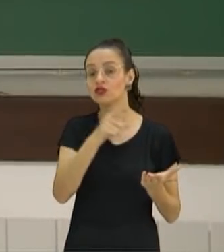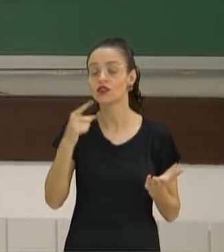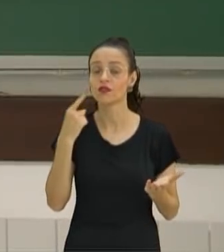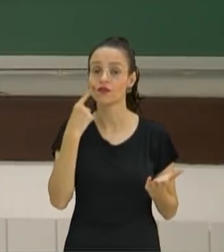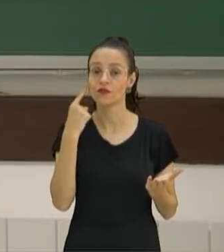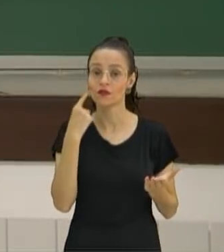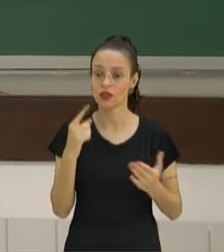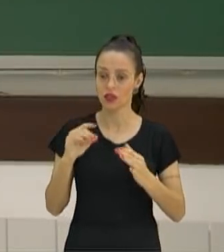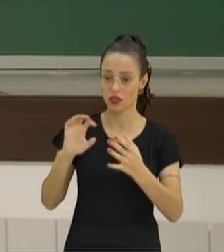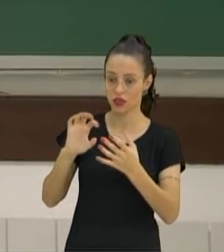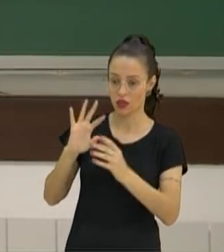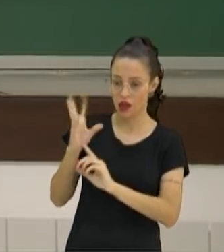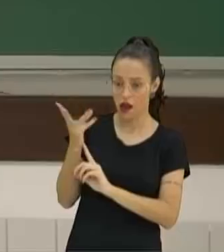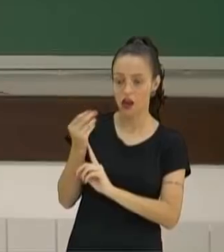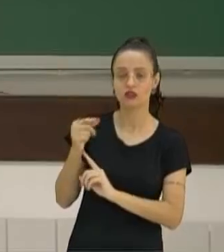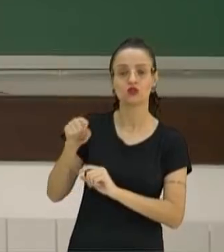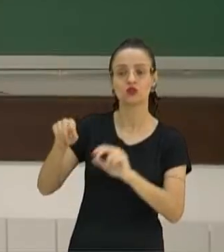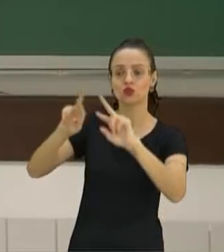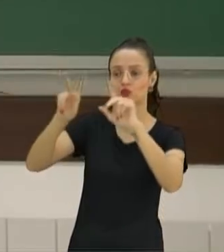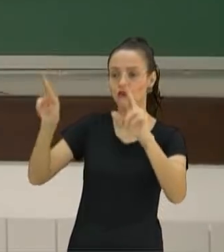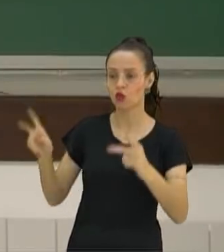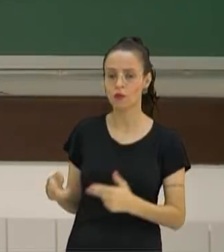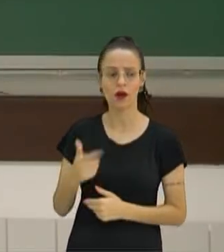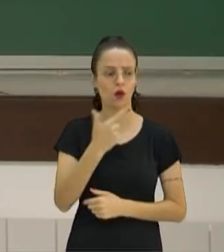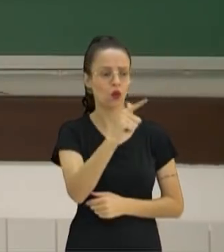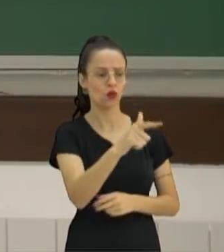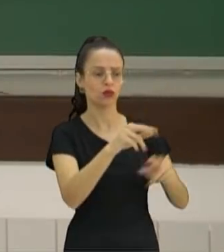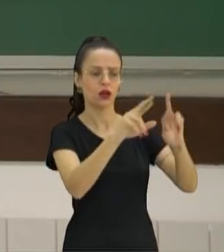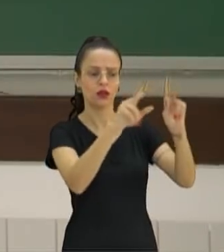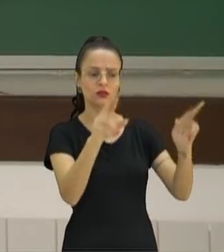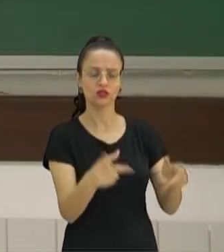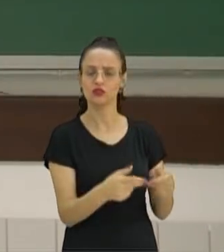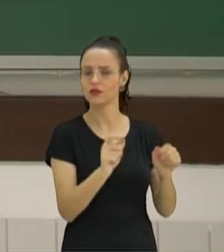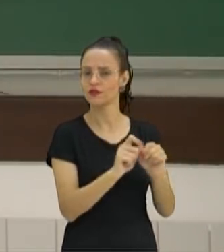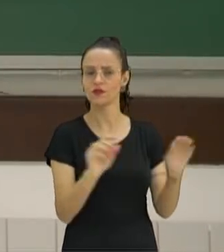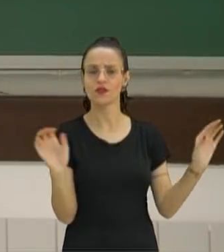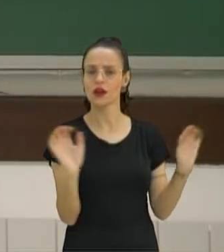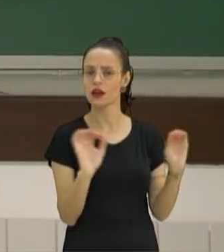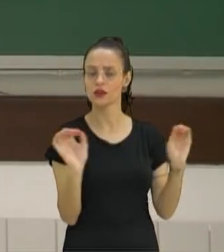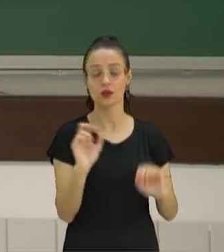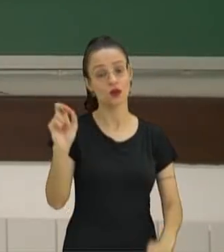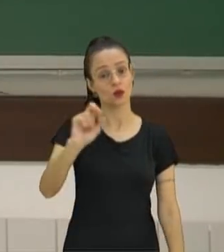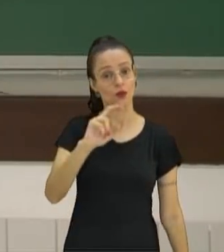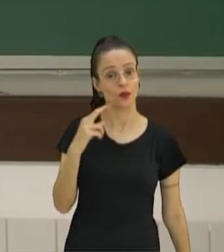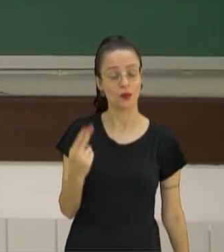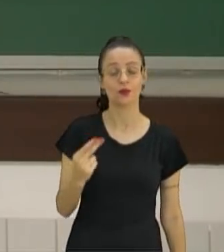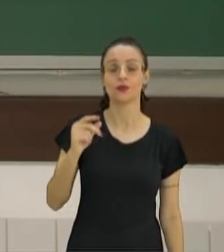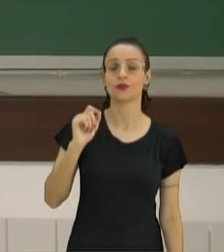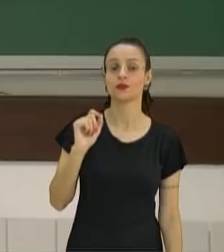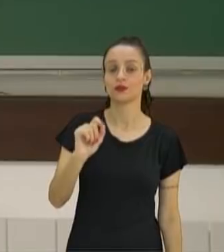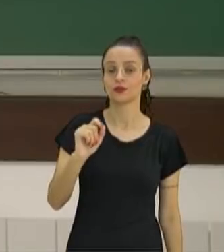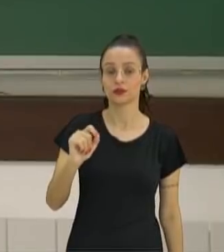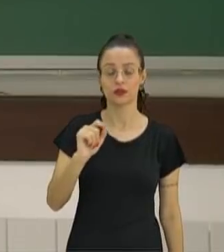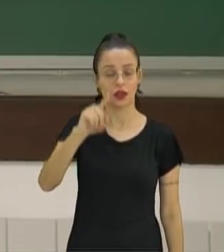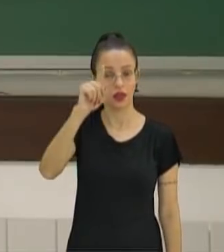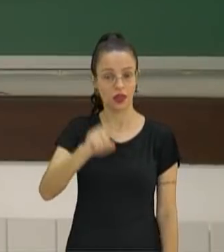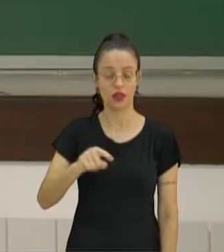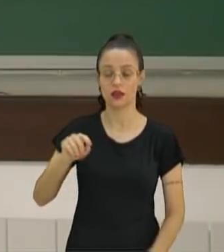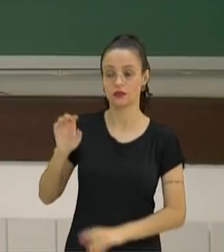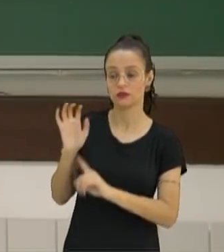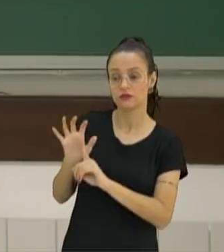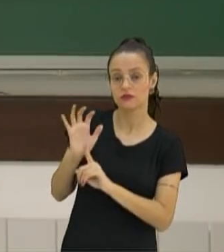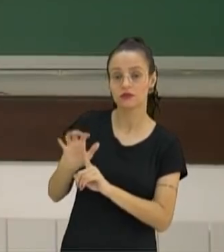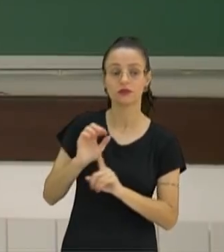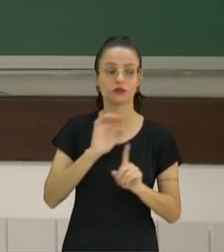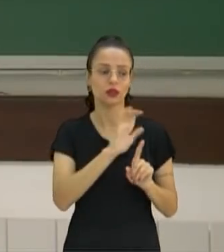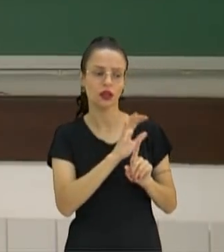tipo de arte produzida por uma etnia que a outra etnia não produz, né? Ou que seja inspirado